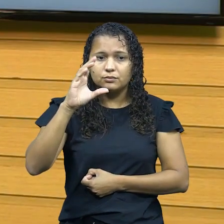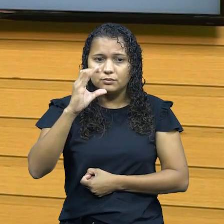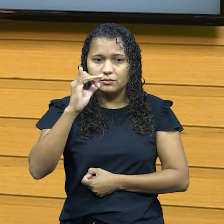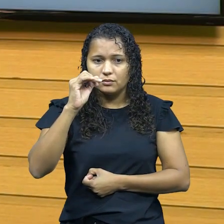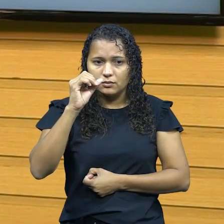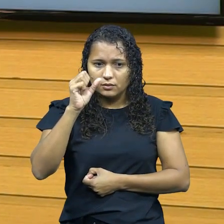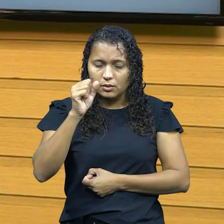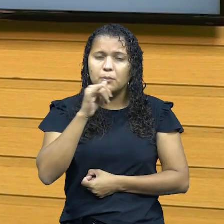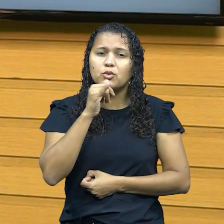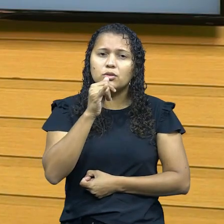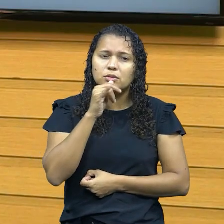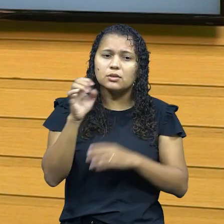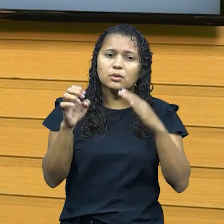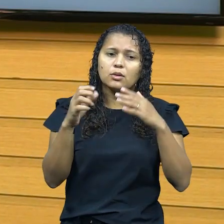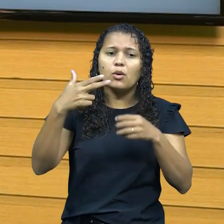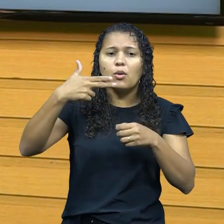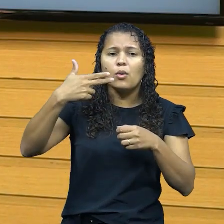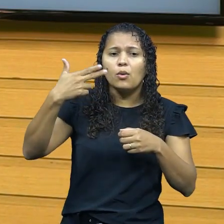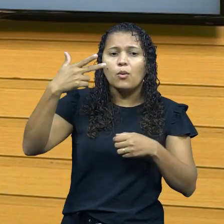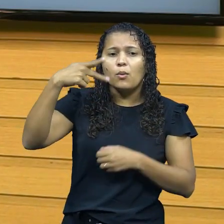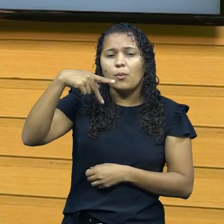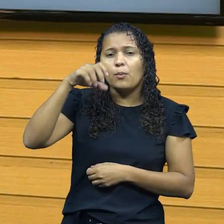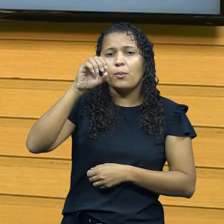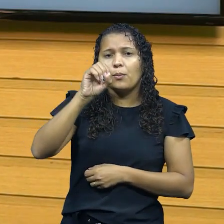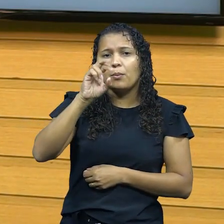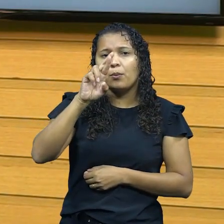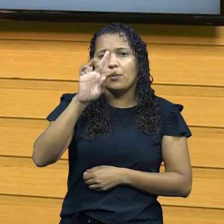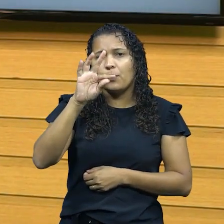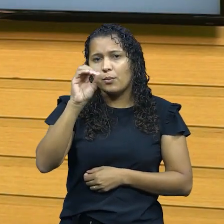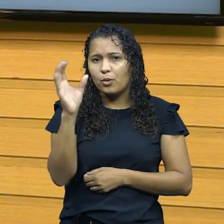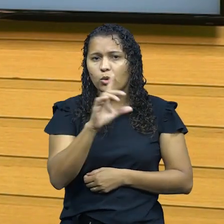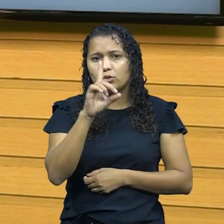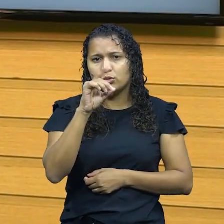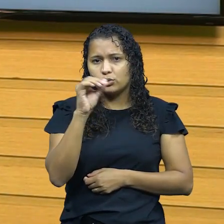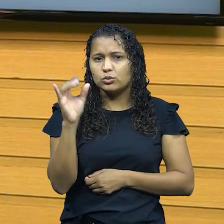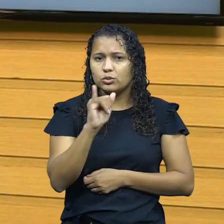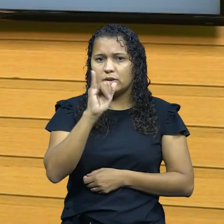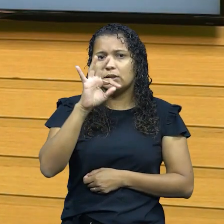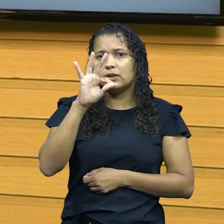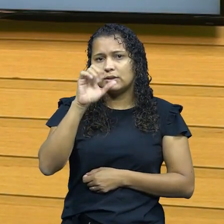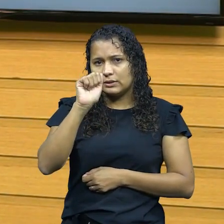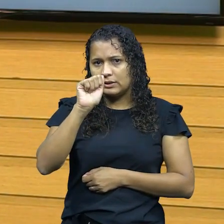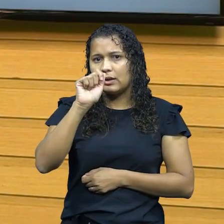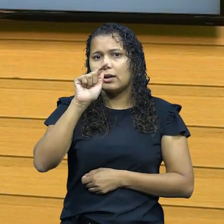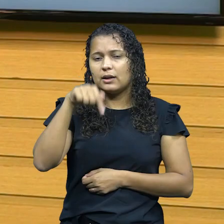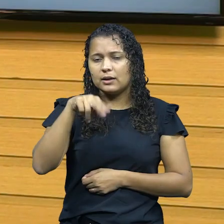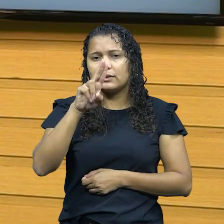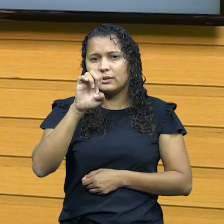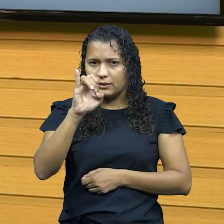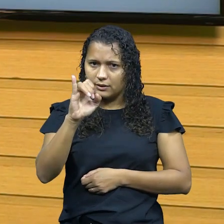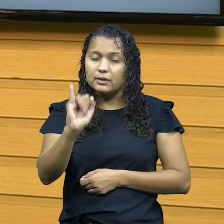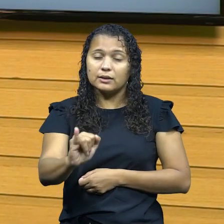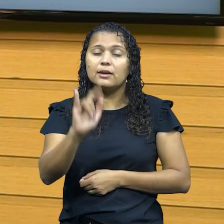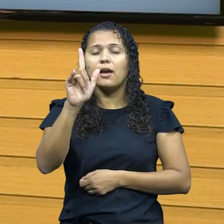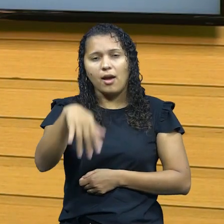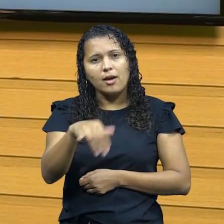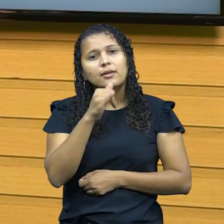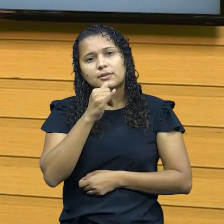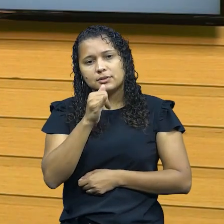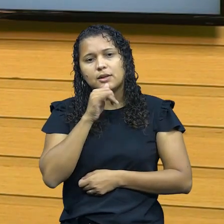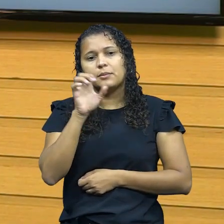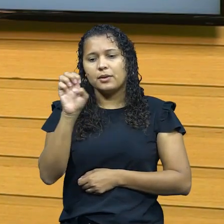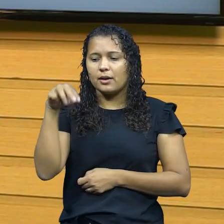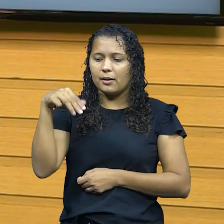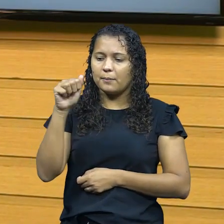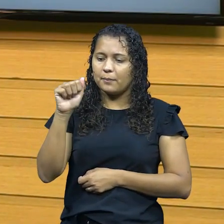exemplo assim, de um porto organizado é o Porto do Itaqui, que ele é gerido pela